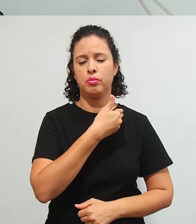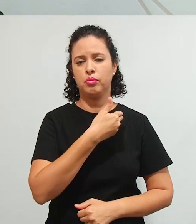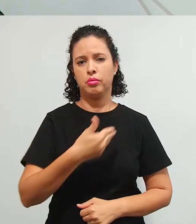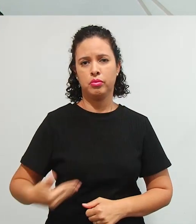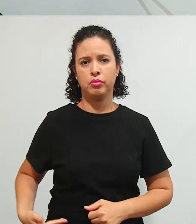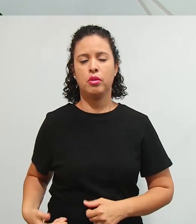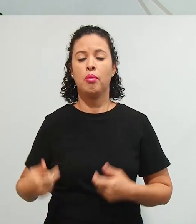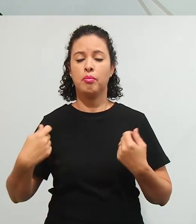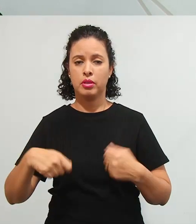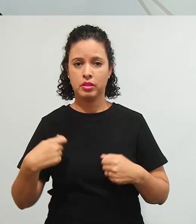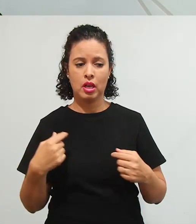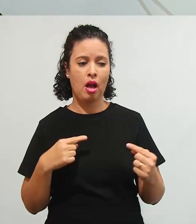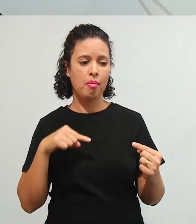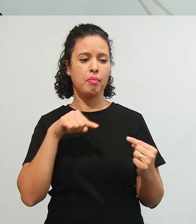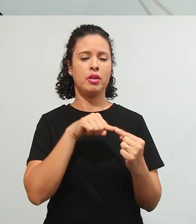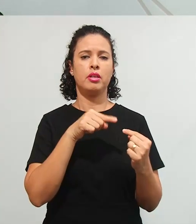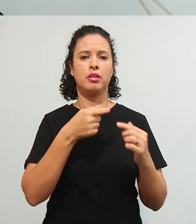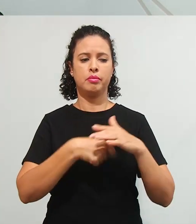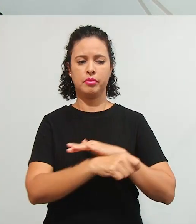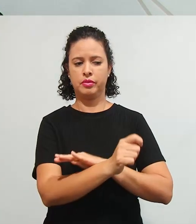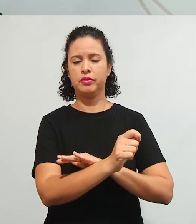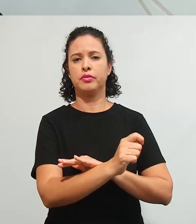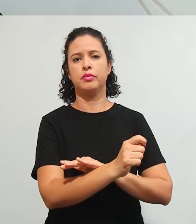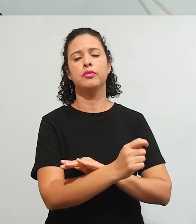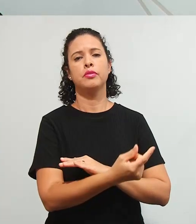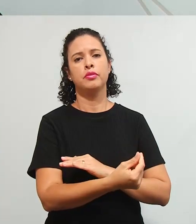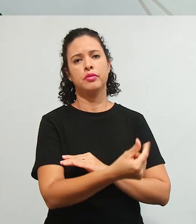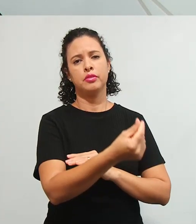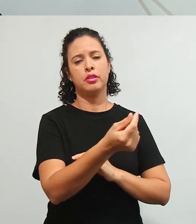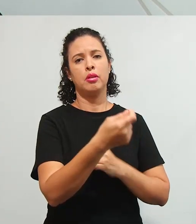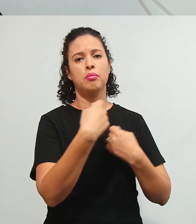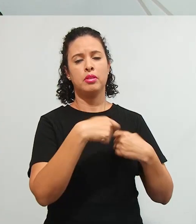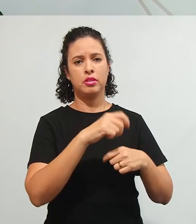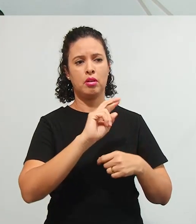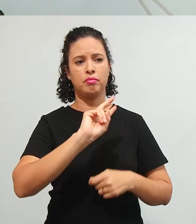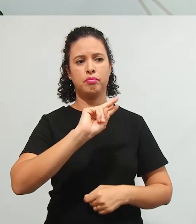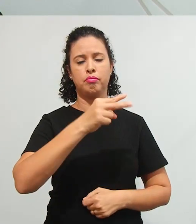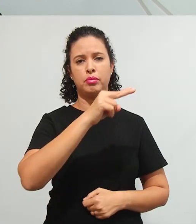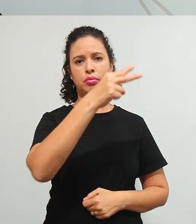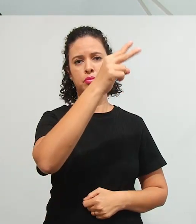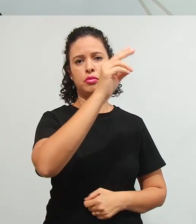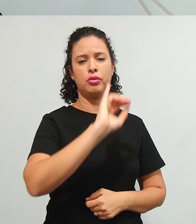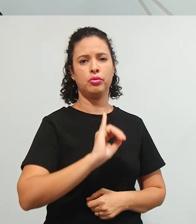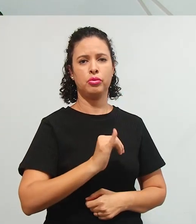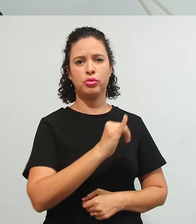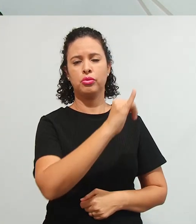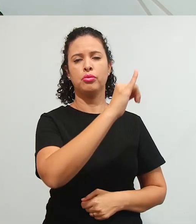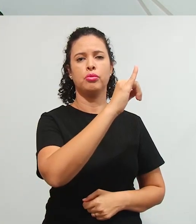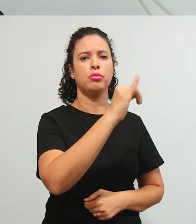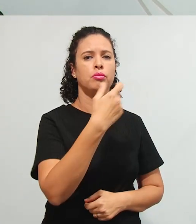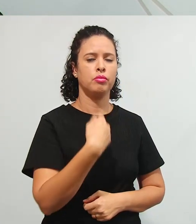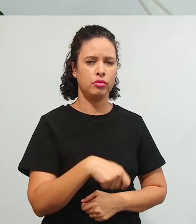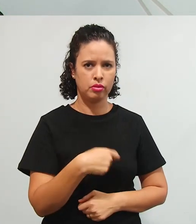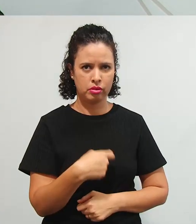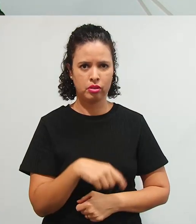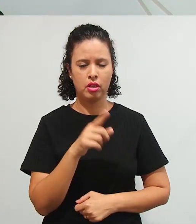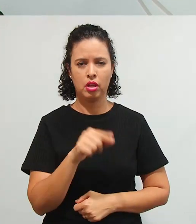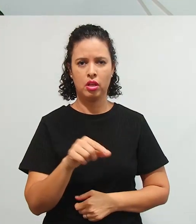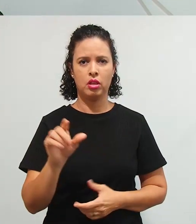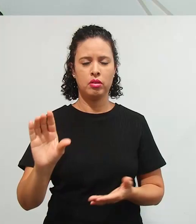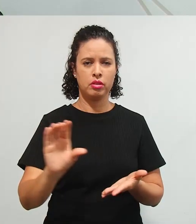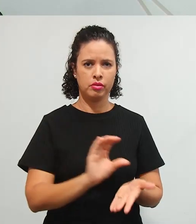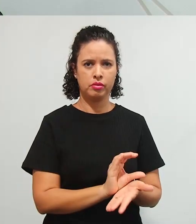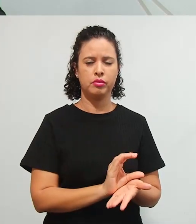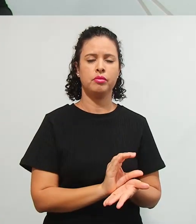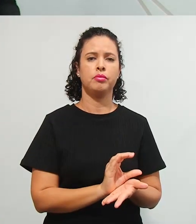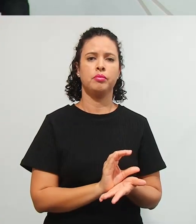ser aplicado, feito uma aplicação financeira, que esse recurso tem que gerar juros. Então, esses juros aí é uma